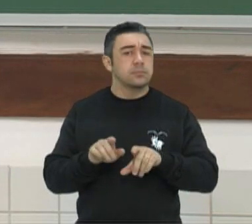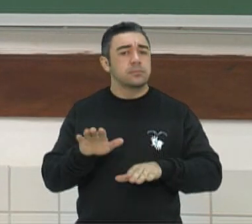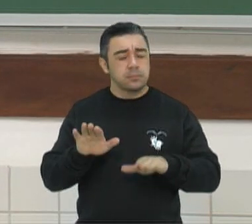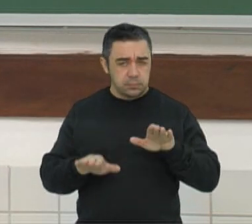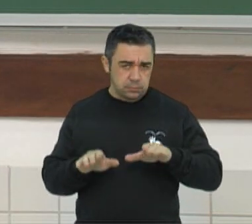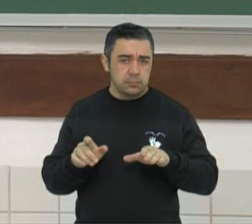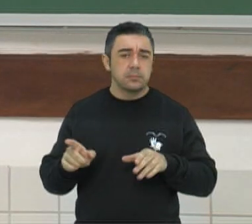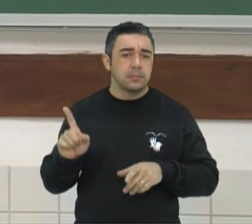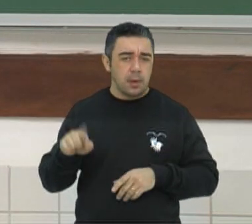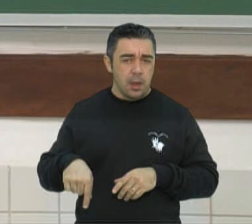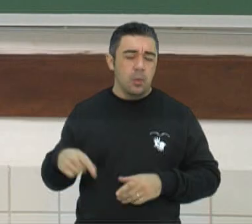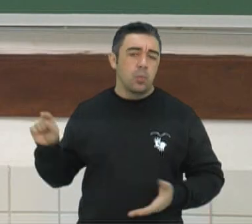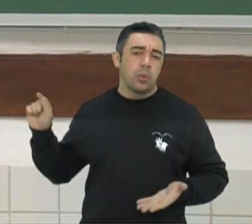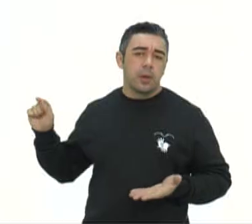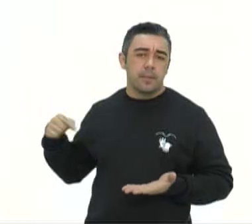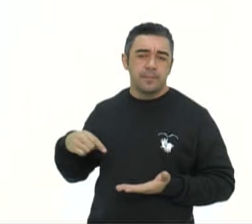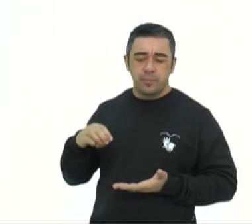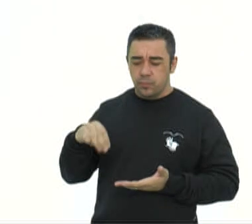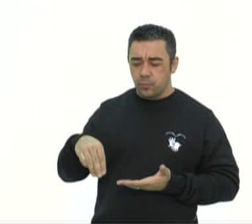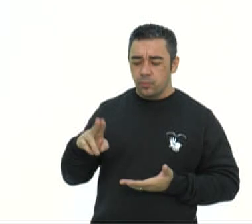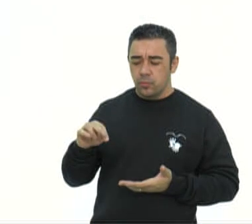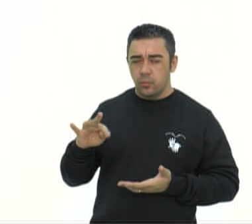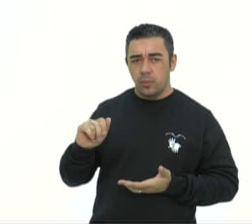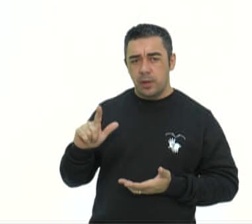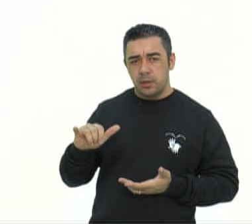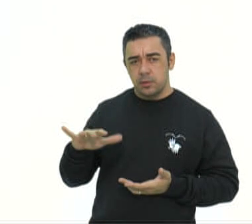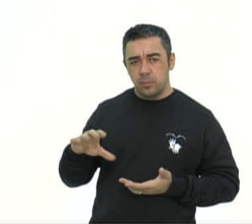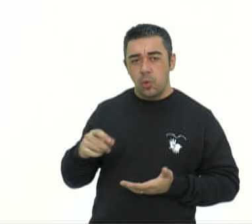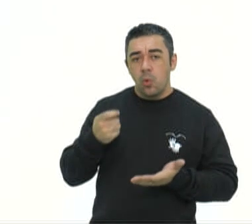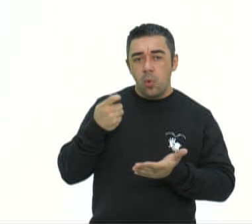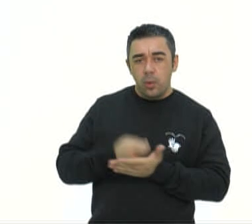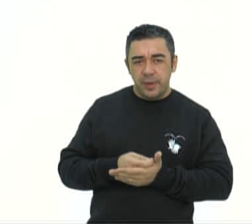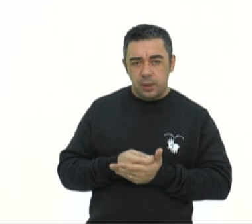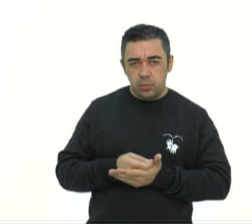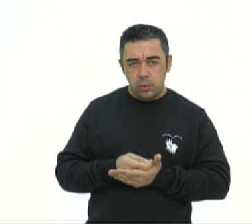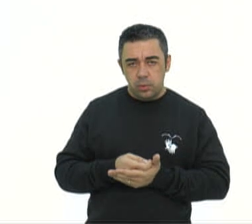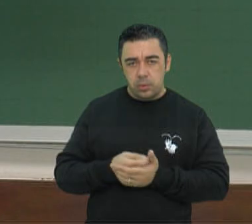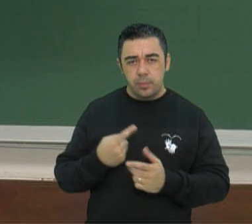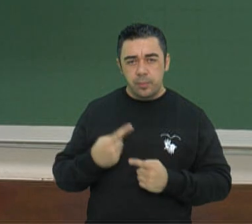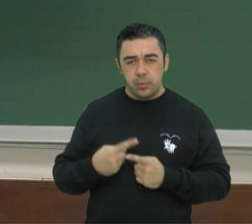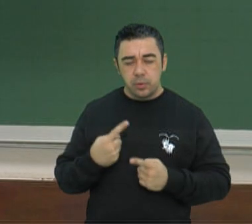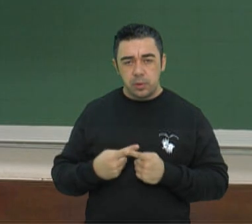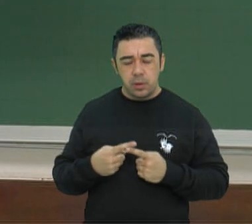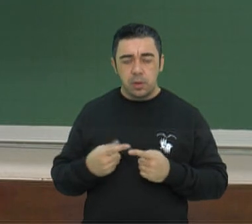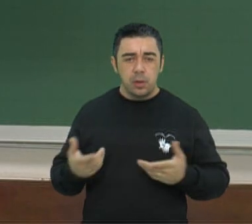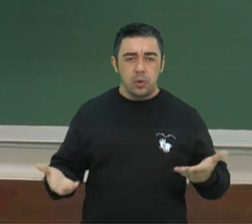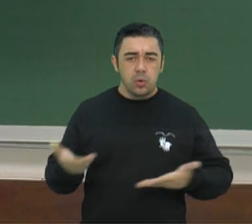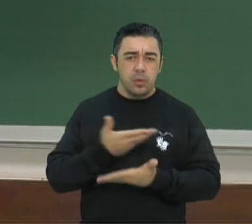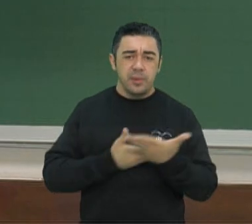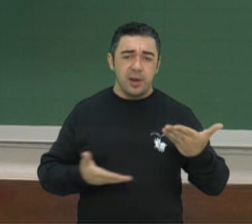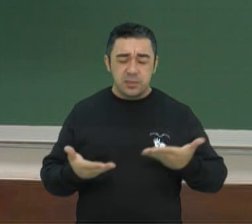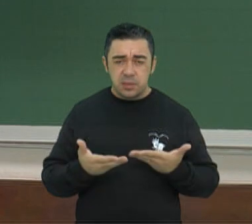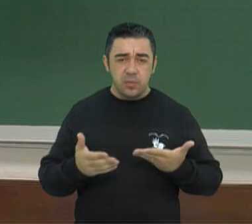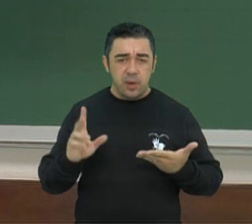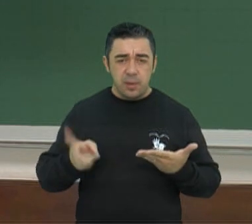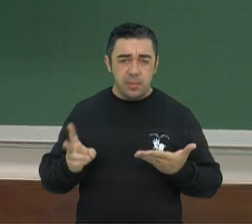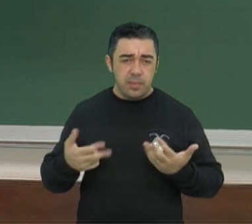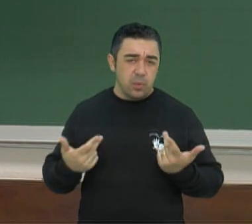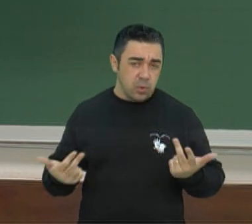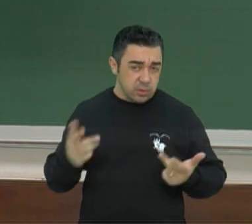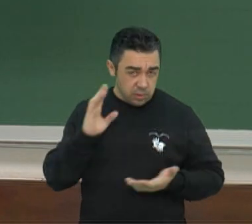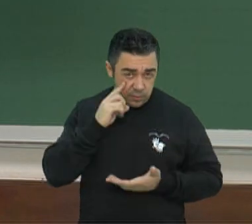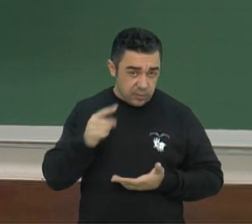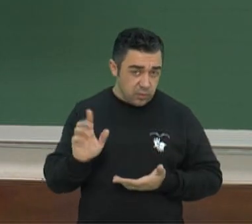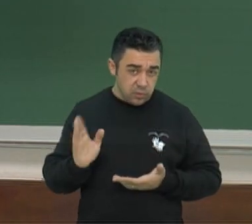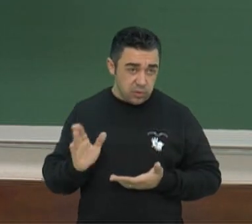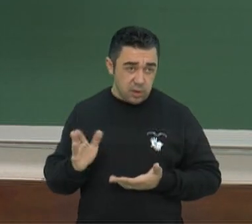de alimento para ela. Então, isso aqui é um mutualismo obrigatório. Até porque protocooperação e mutualismo facultativo é a mesma coisa, que a gente já viu,